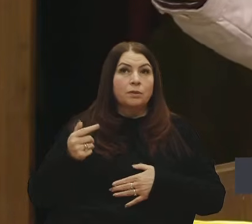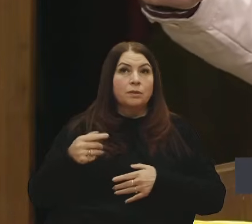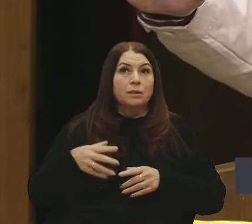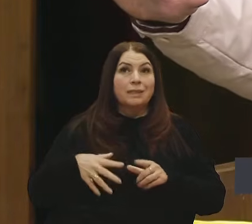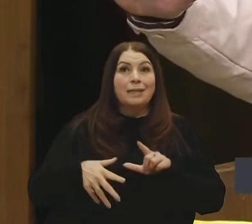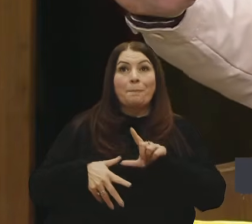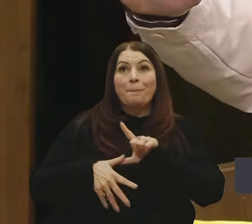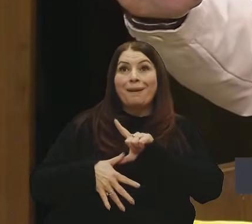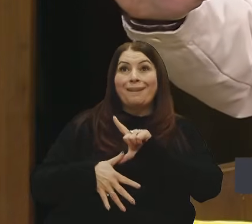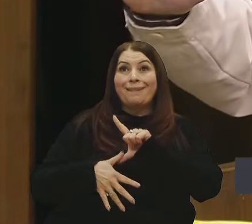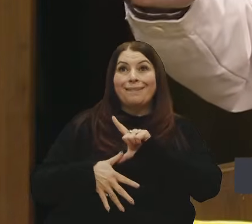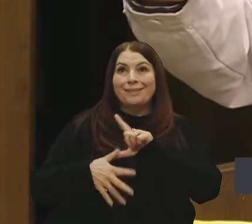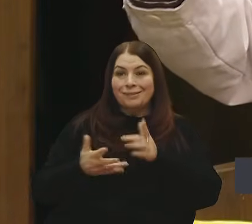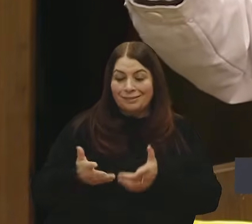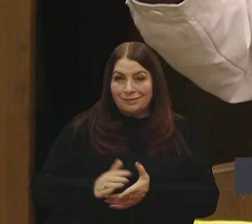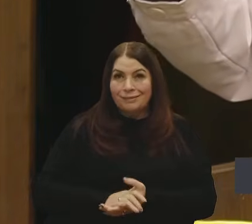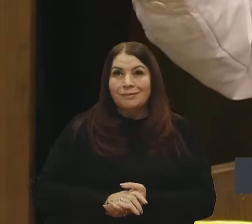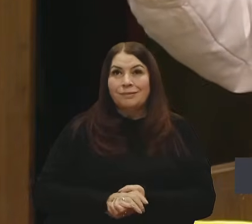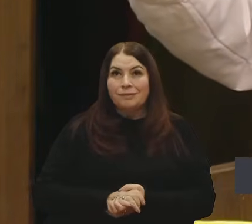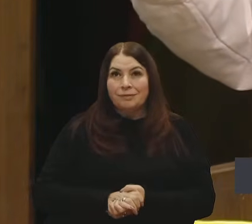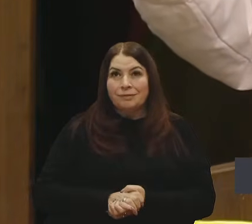Latina.